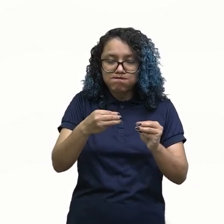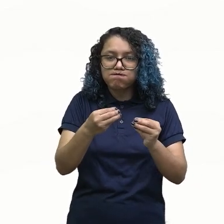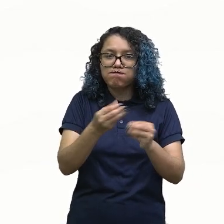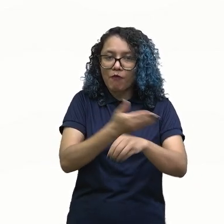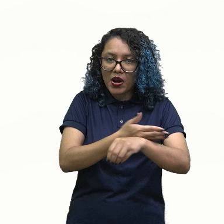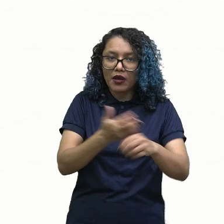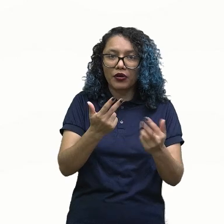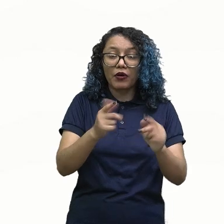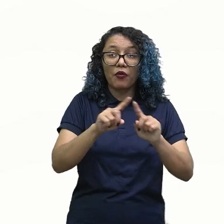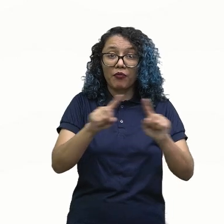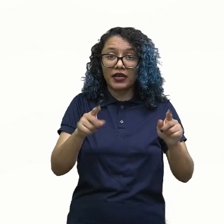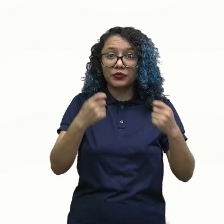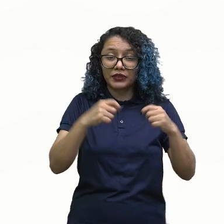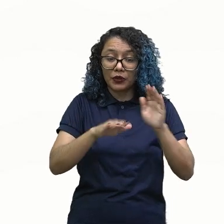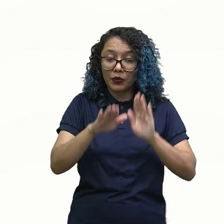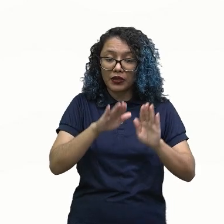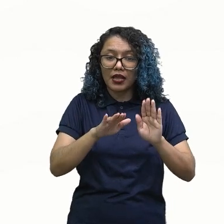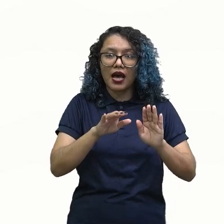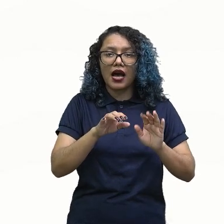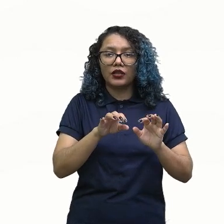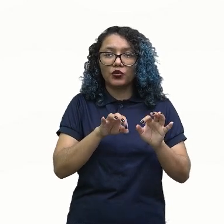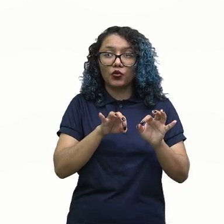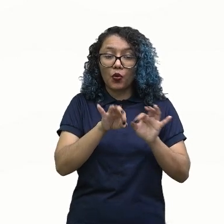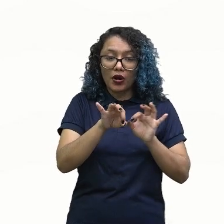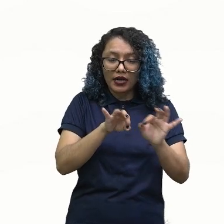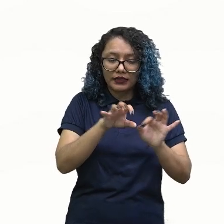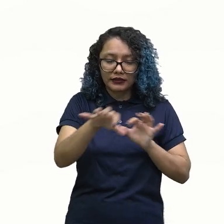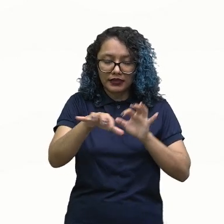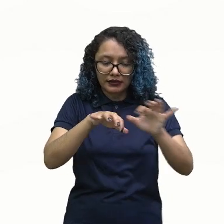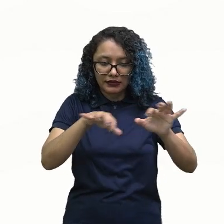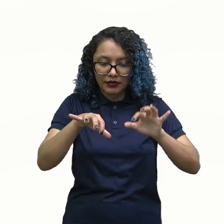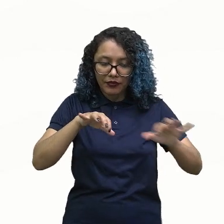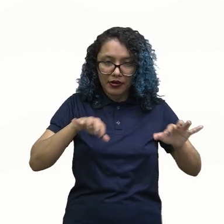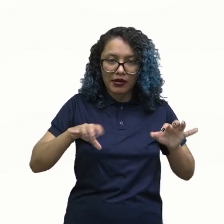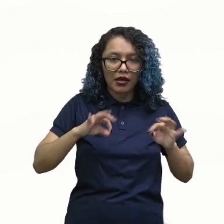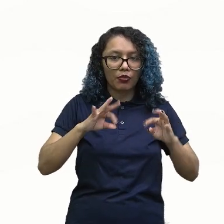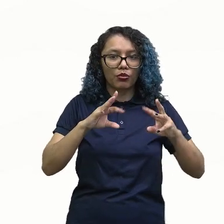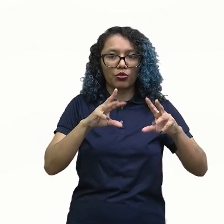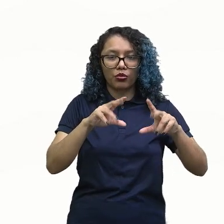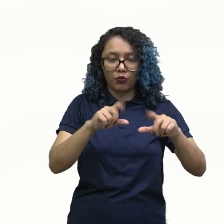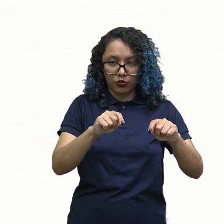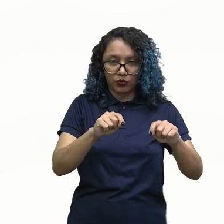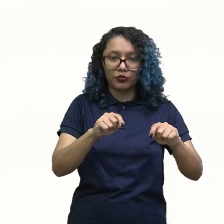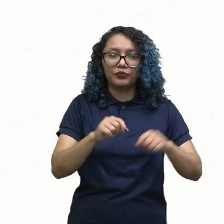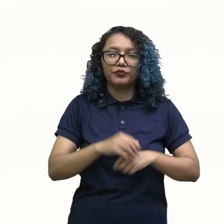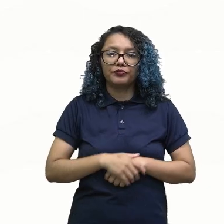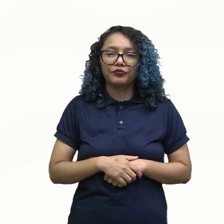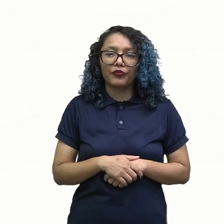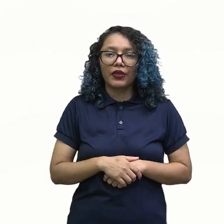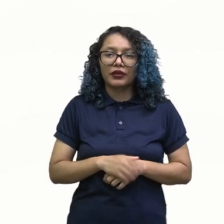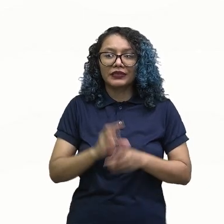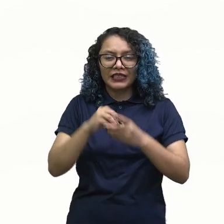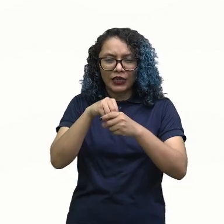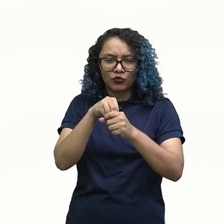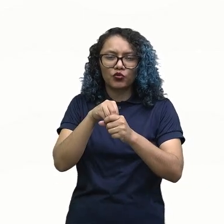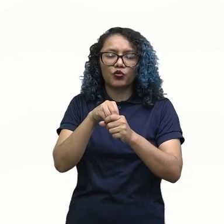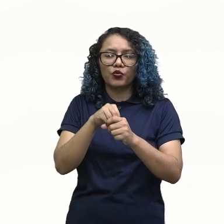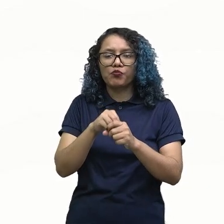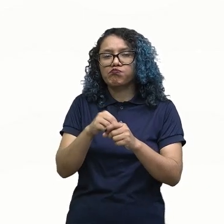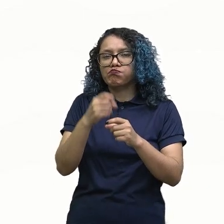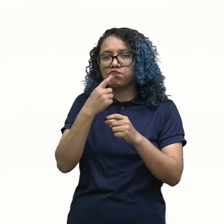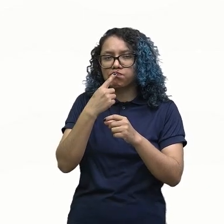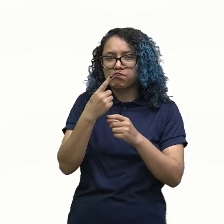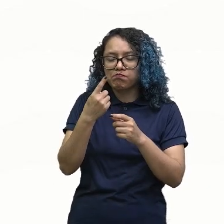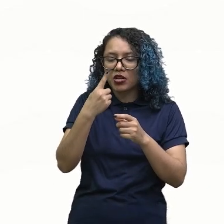de separar todas as embalagens descartáveis no lixo comum, papelão, plástico, metal,